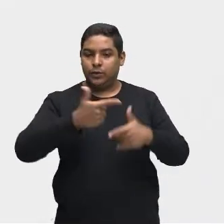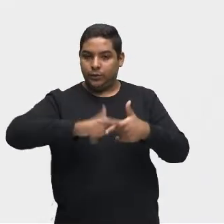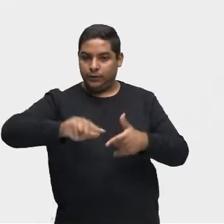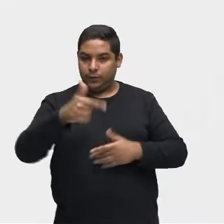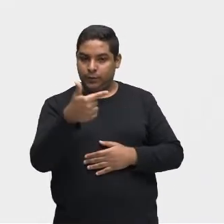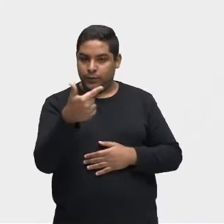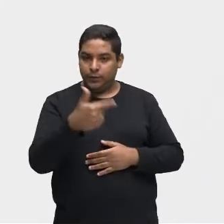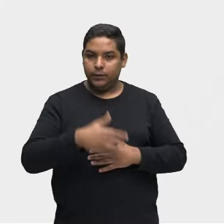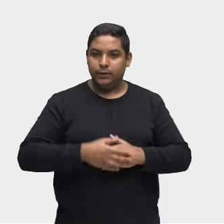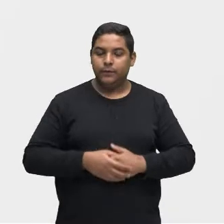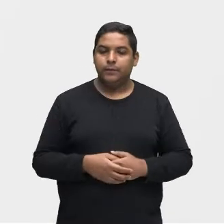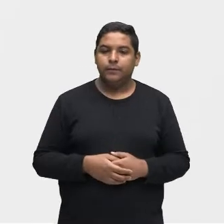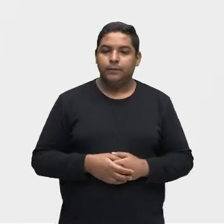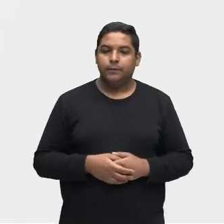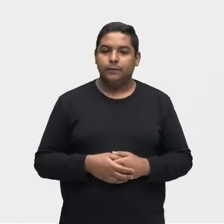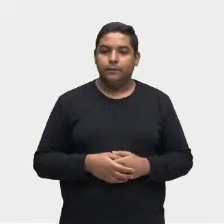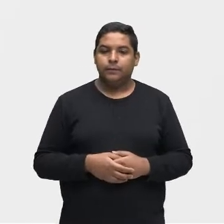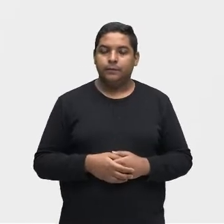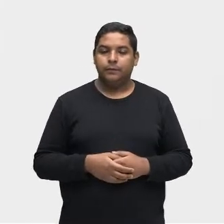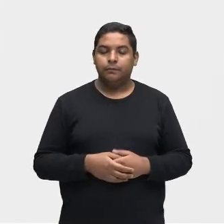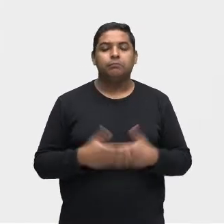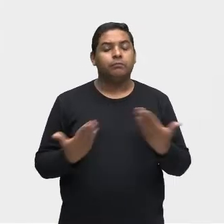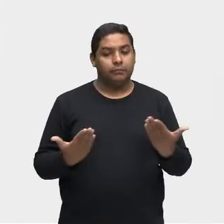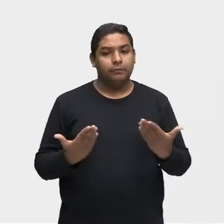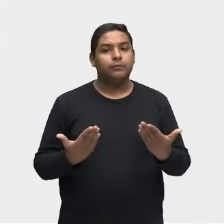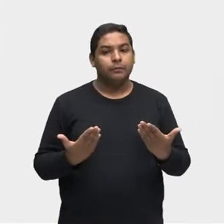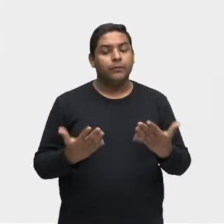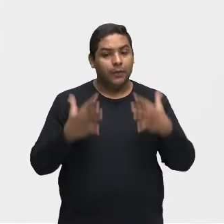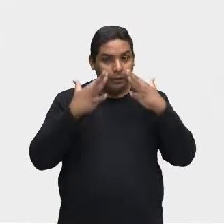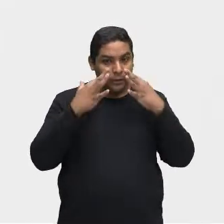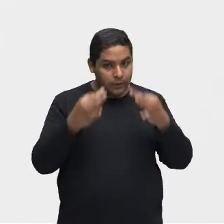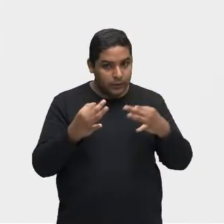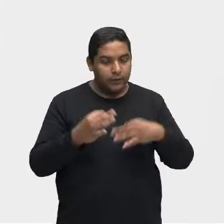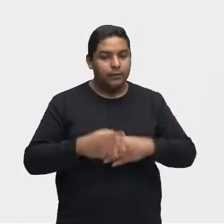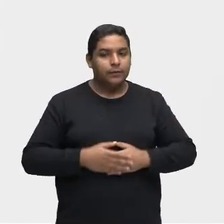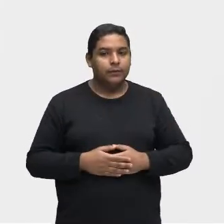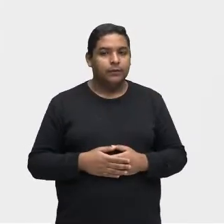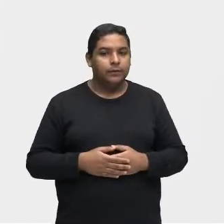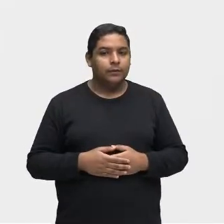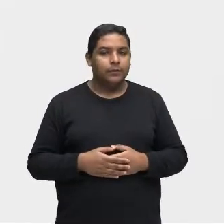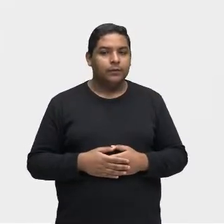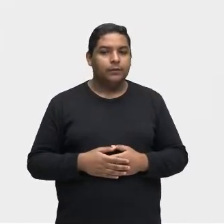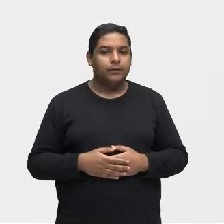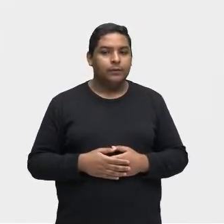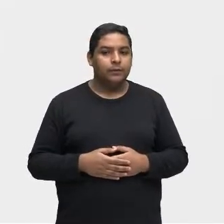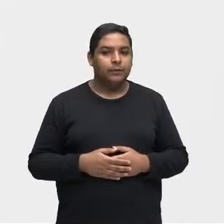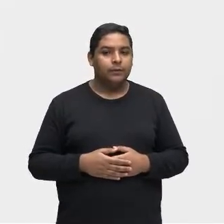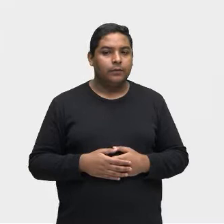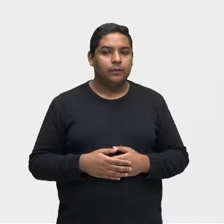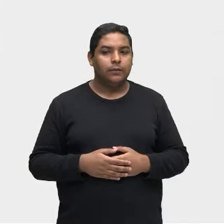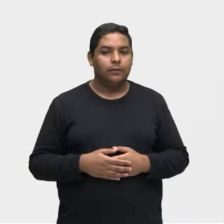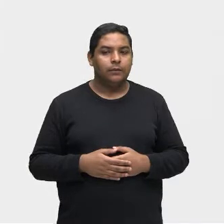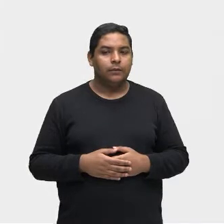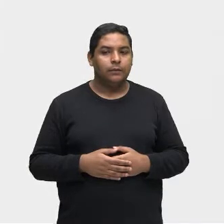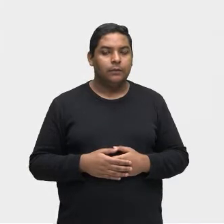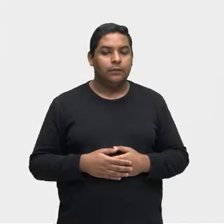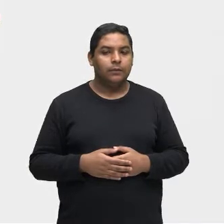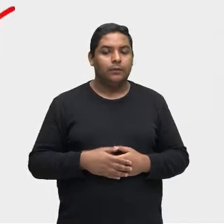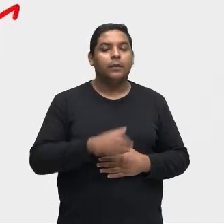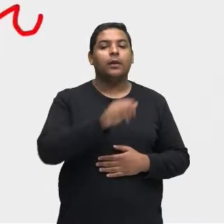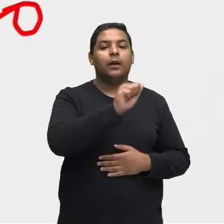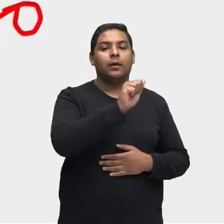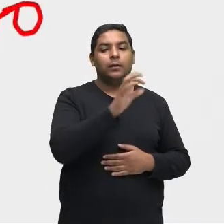por 2. Então, pessoal, olha só. Ele está nos dando a área do trapézio.